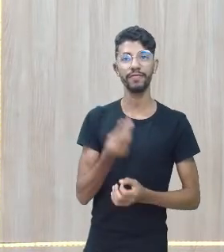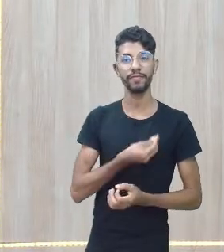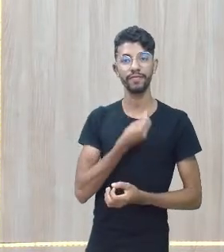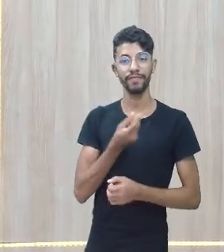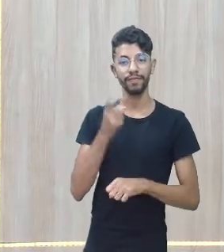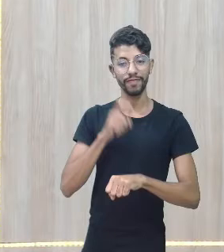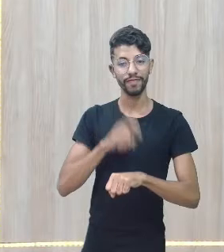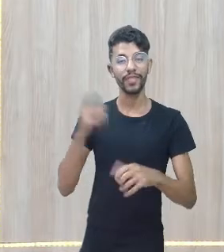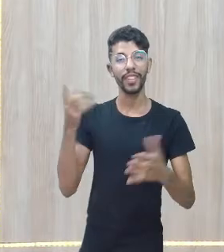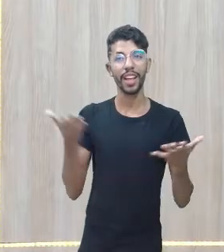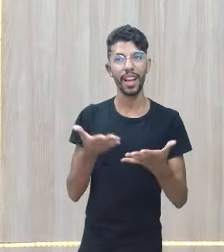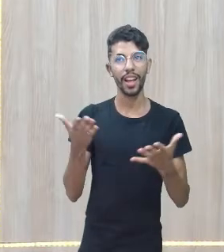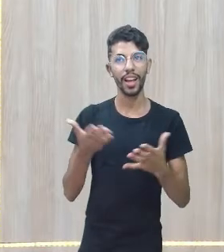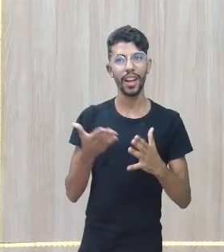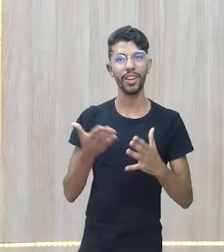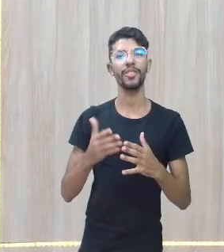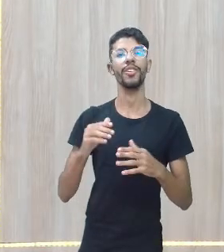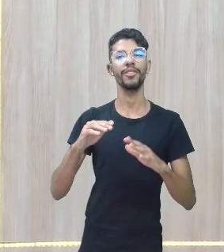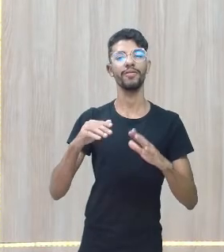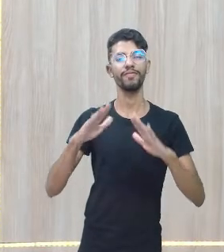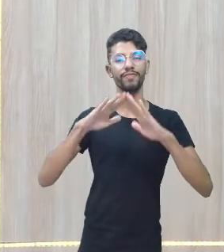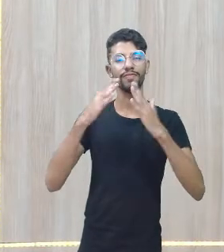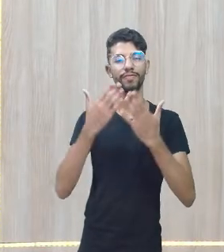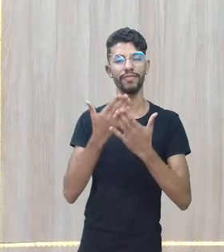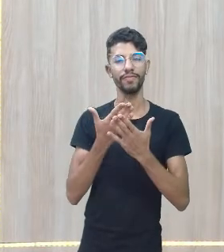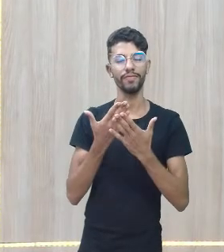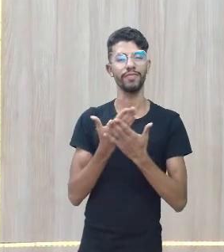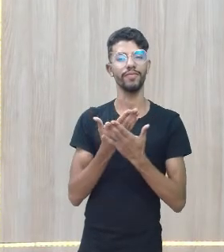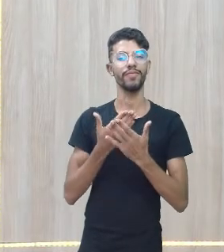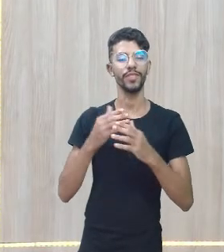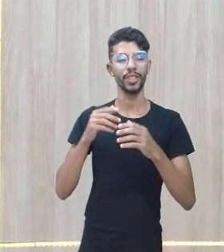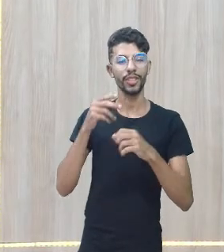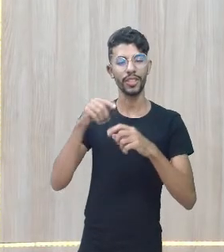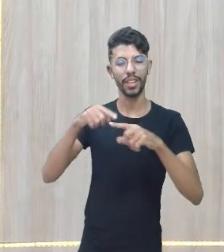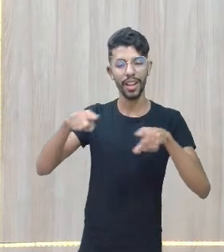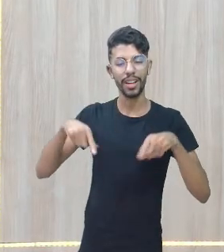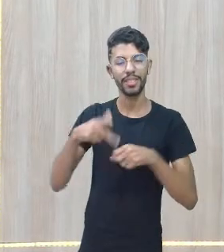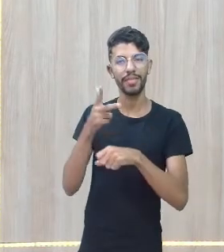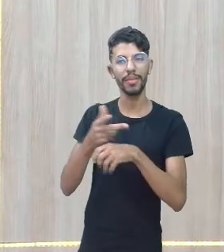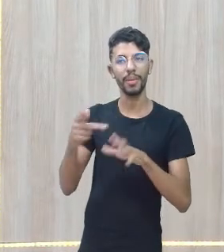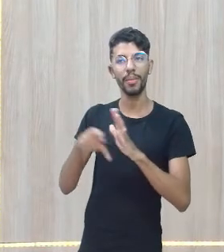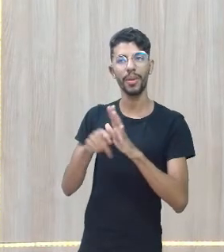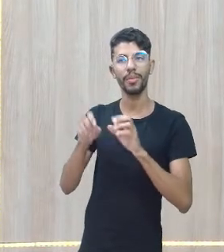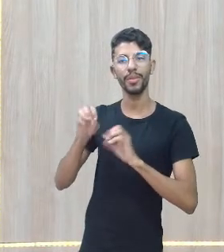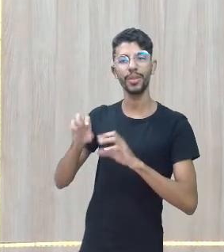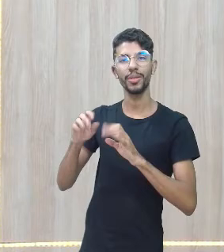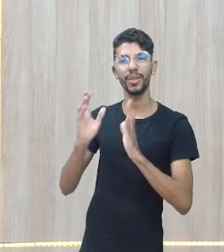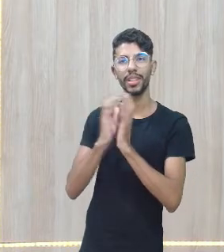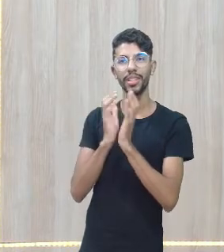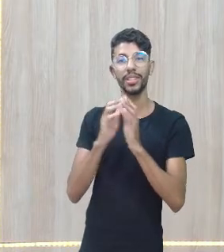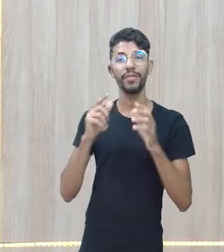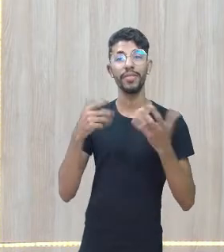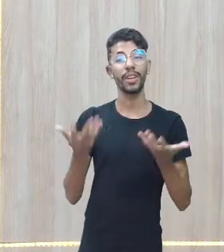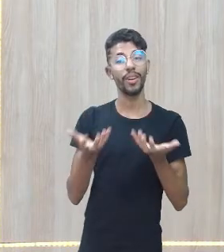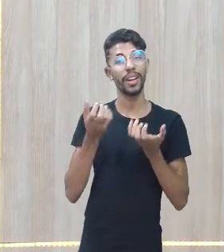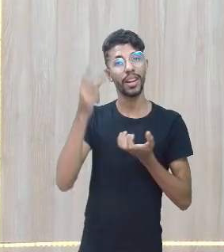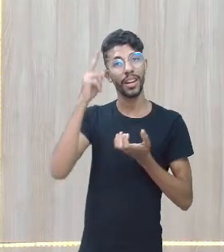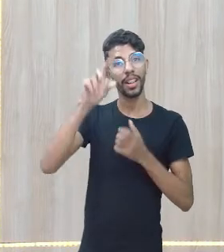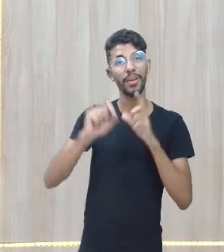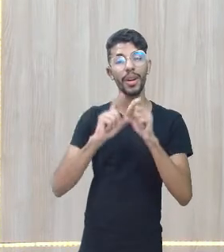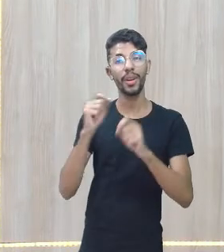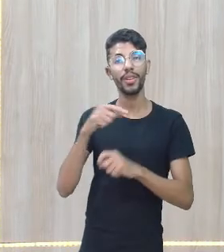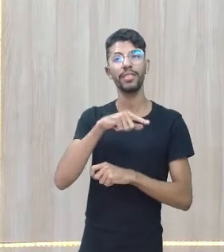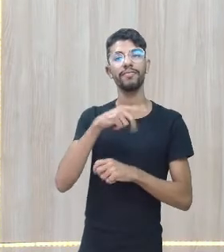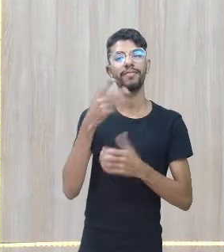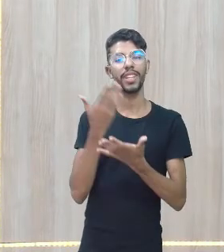vivo aqui nos estúdios do Educa Recife e eu gostaria de lembrar que essa aula também ficará disponível nos apps do Educa Recife